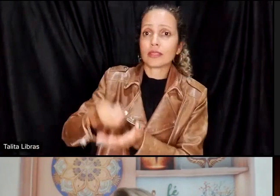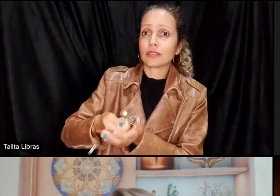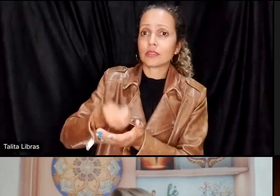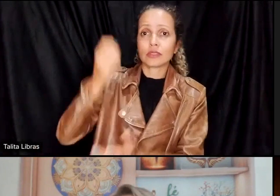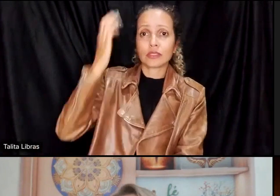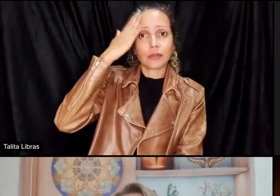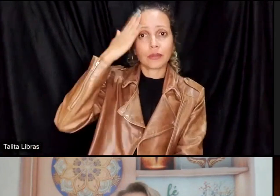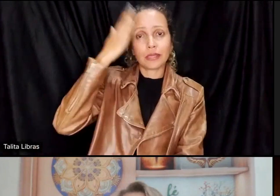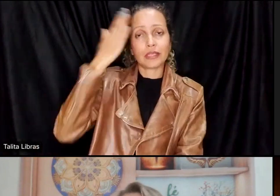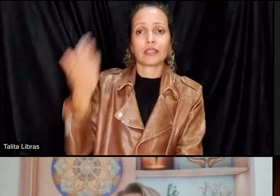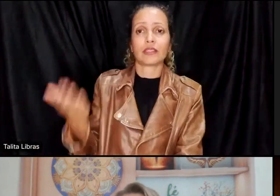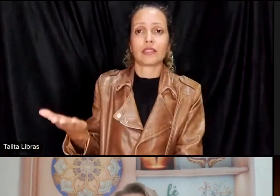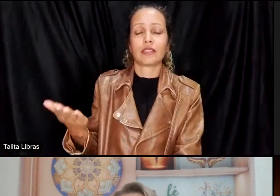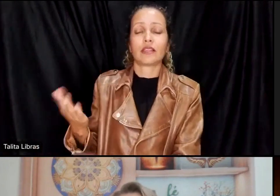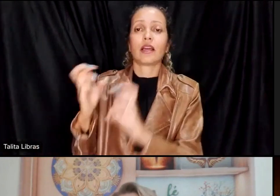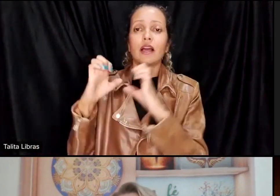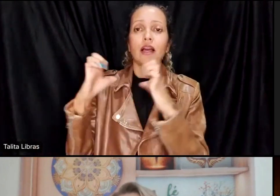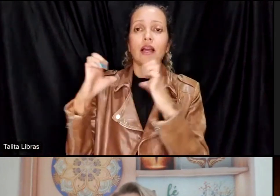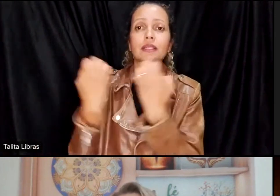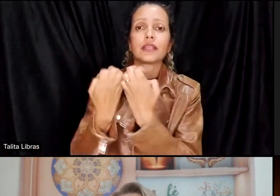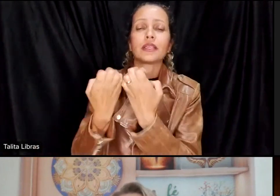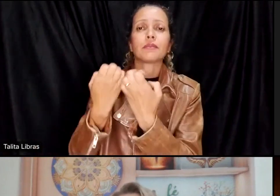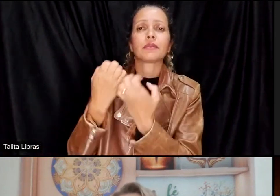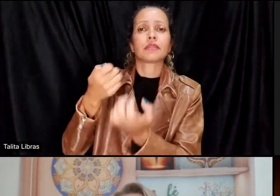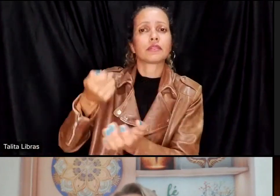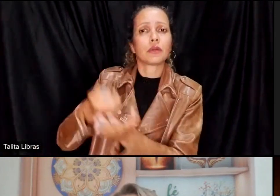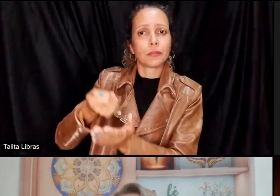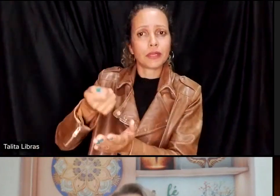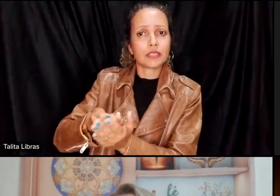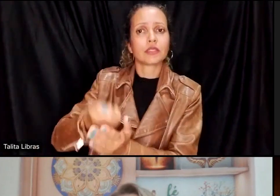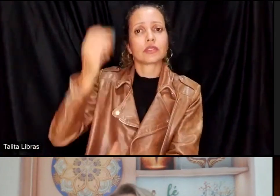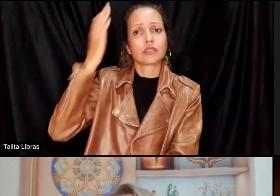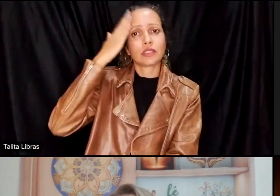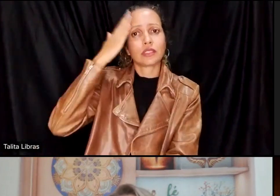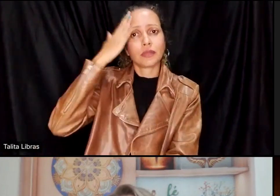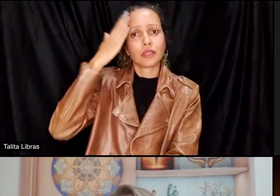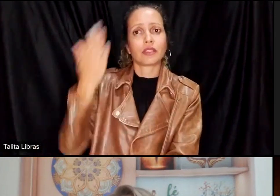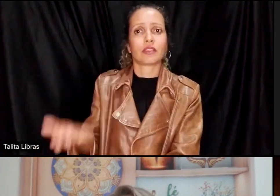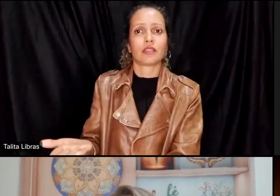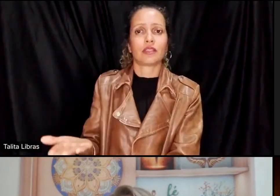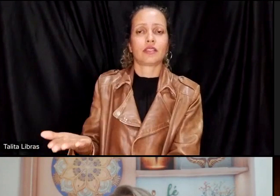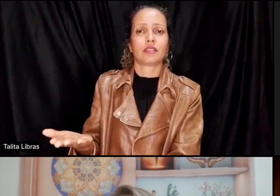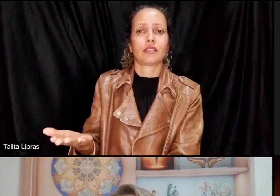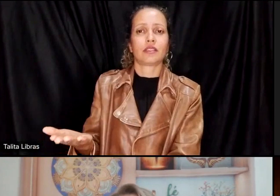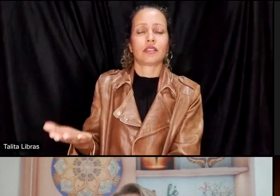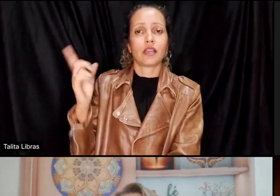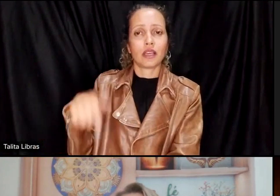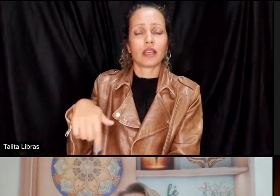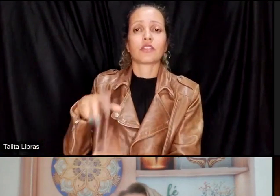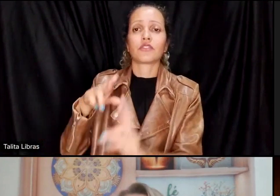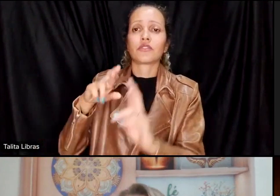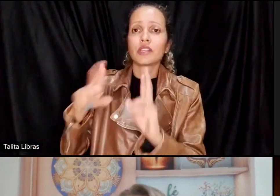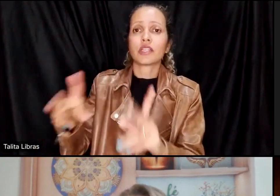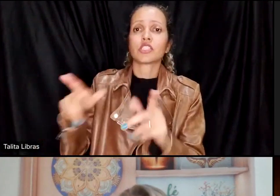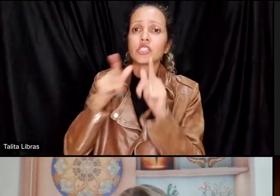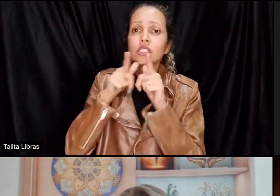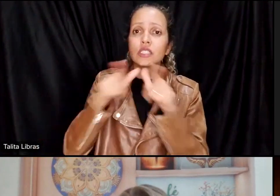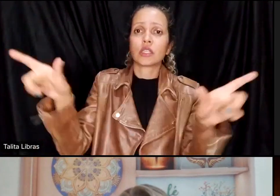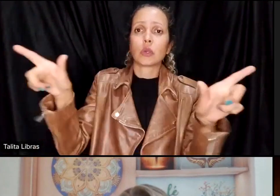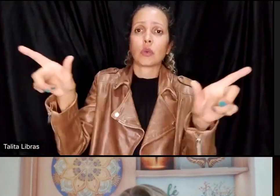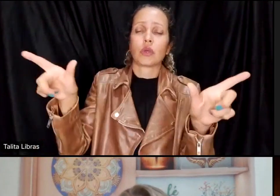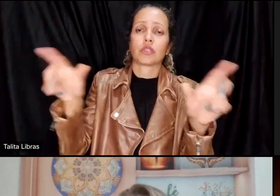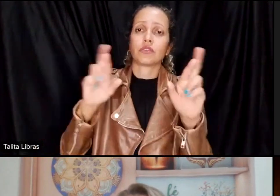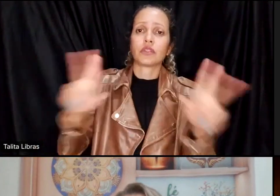a equipe dele, que nascer uma criança surda é uma diferença linguística. É fazer com que ela aprenda